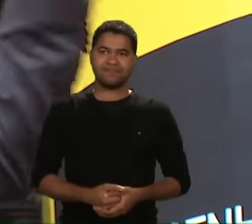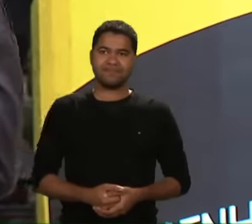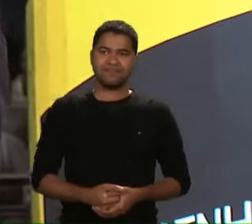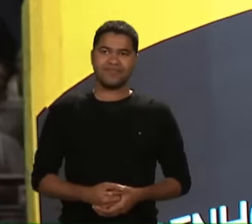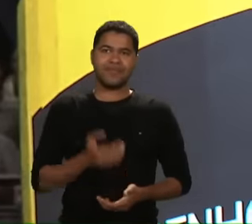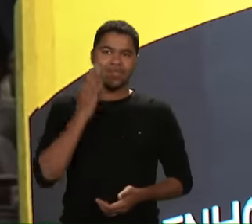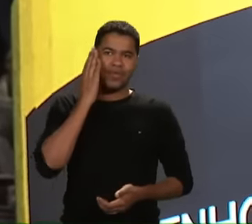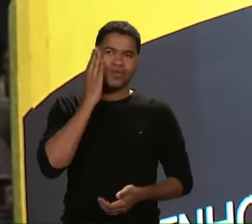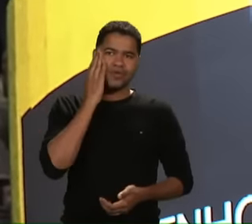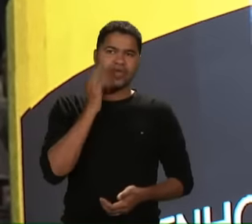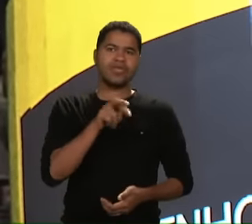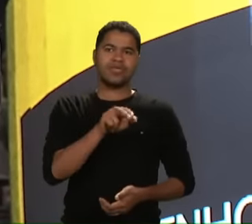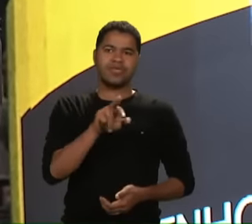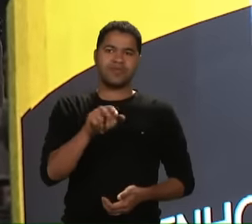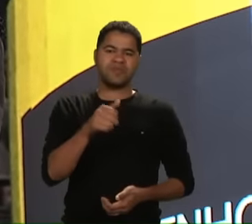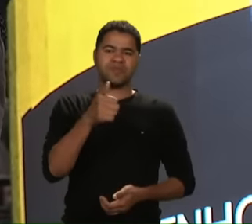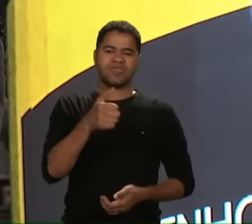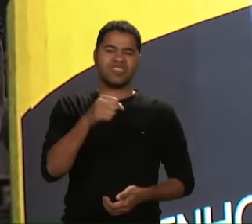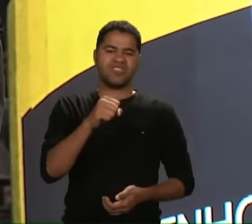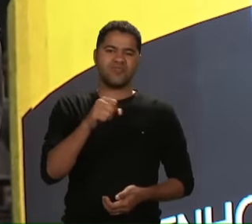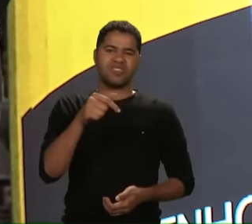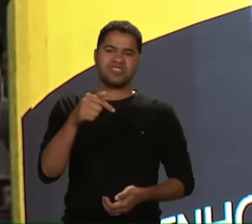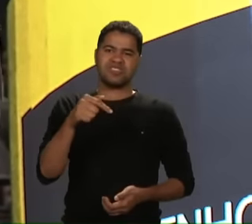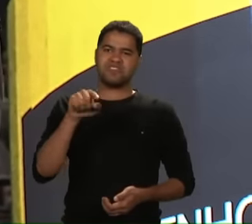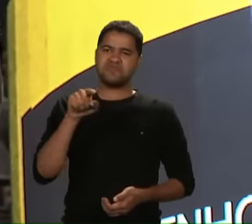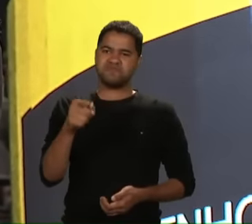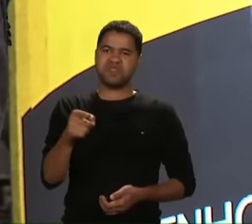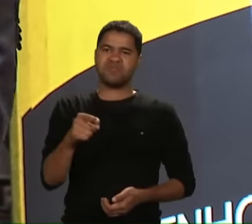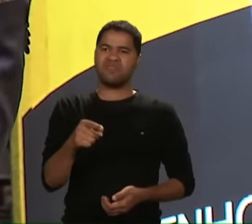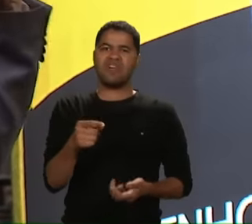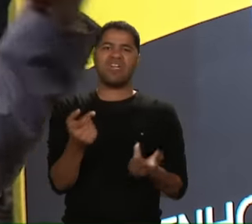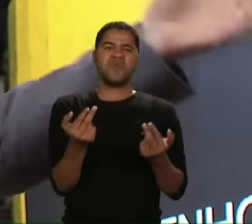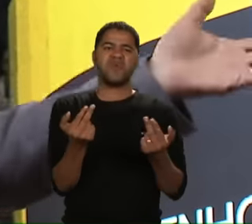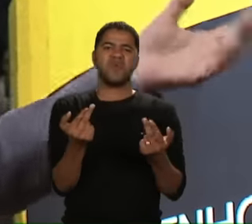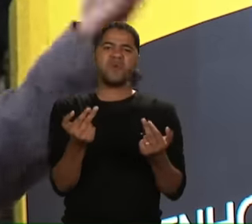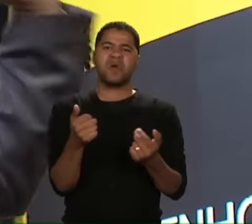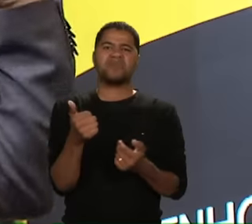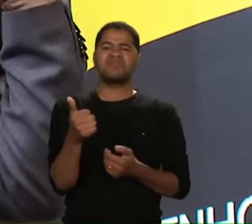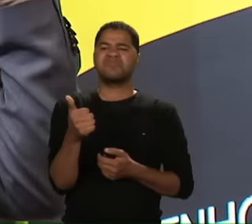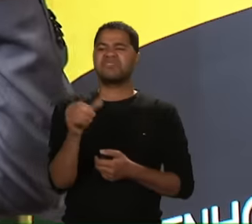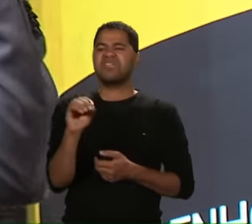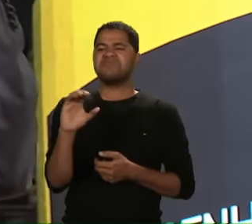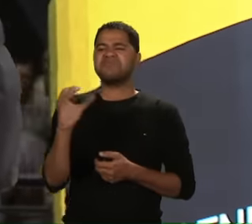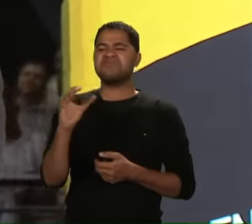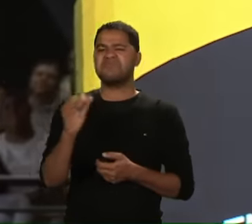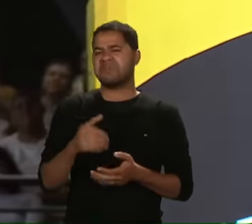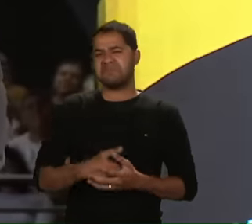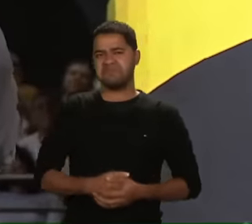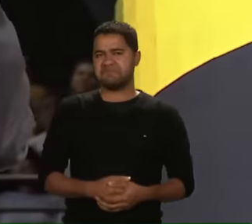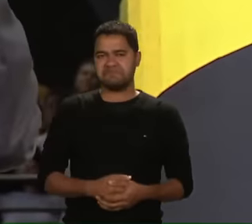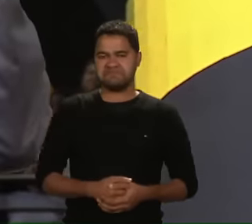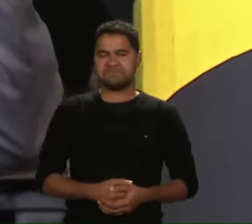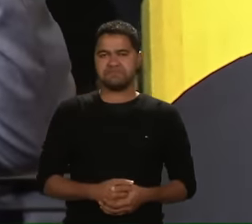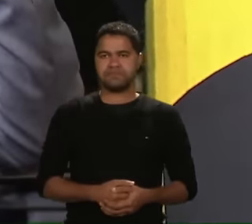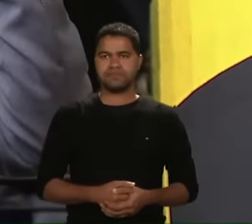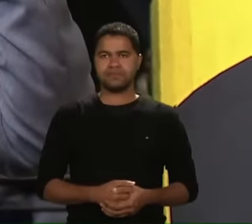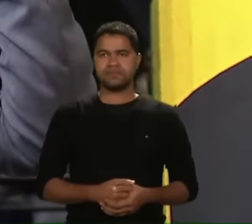Eu sei que tem irmãos que 187 mil para ele é como se fosse 10 centavos para alguém.